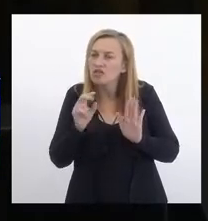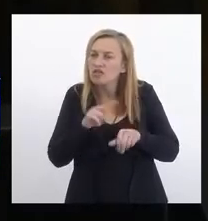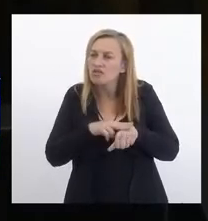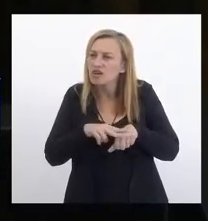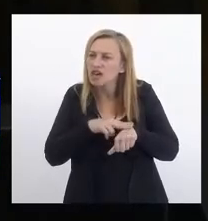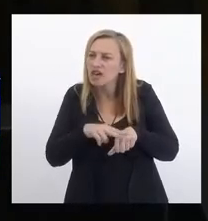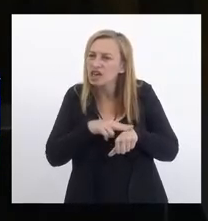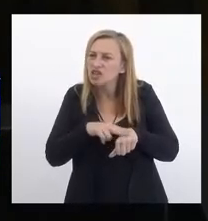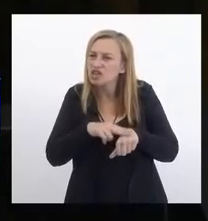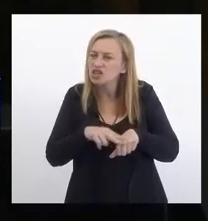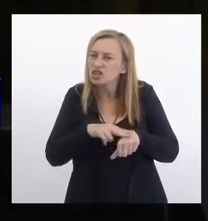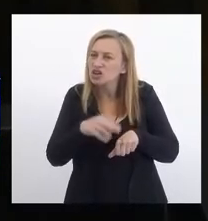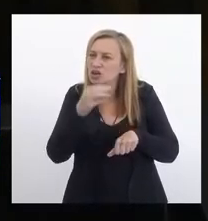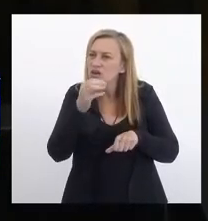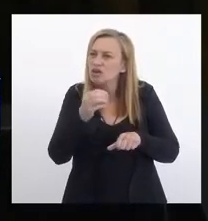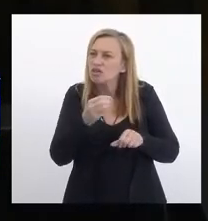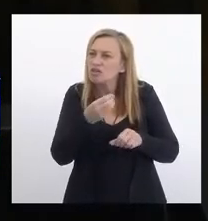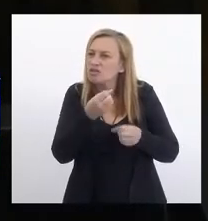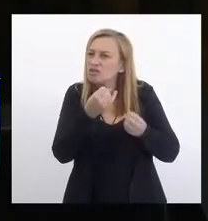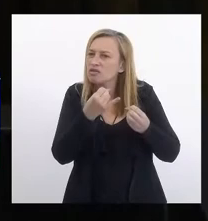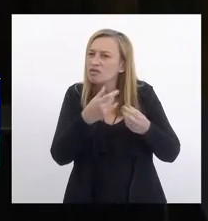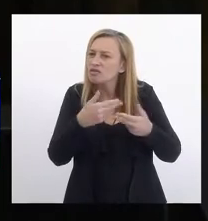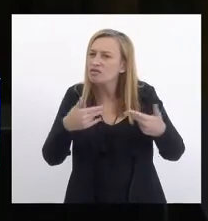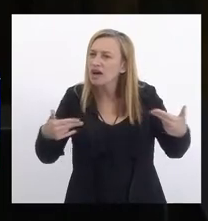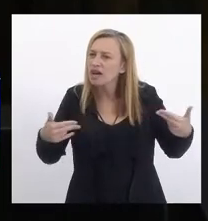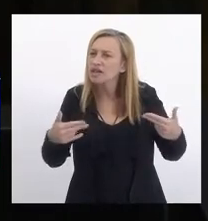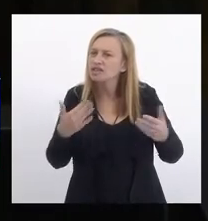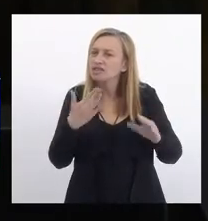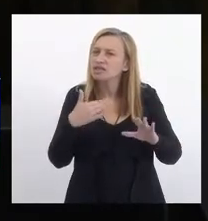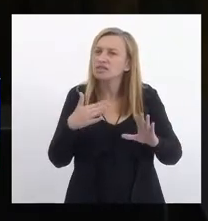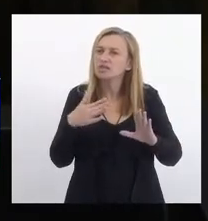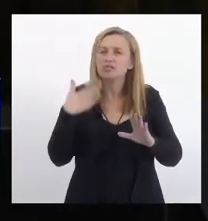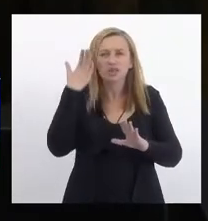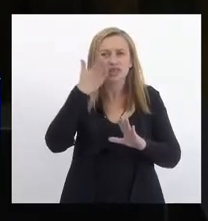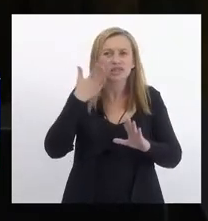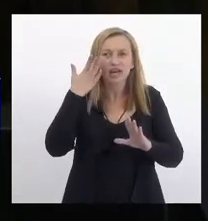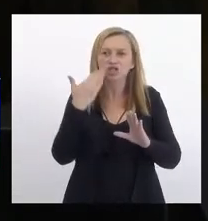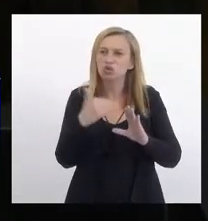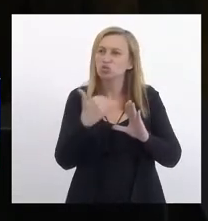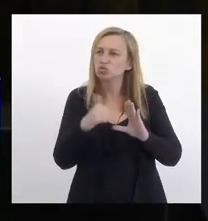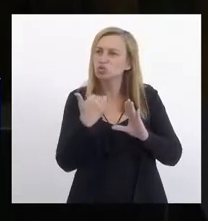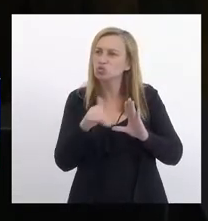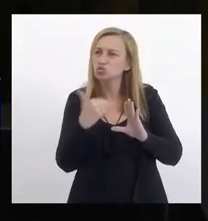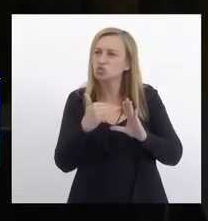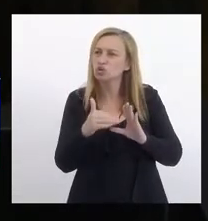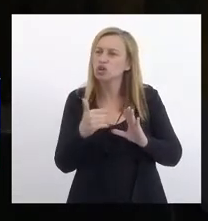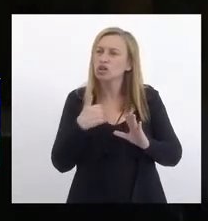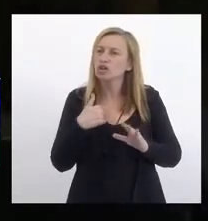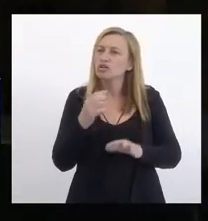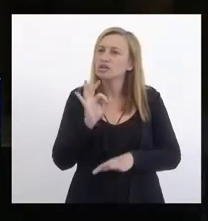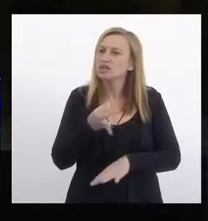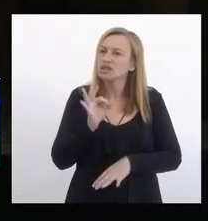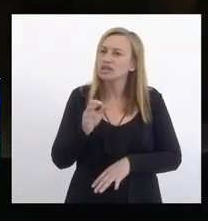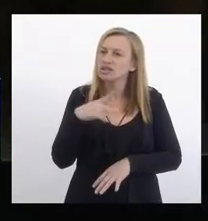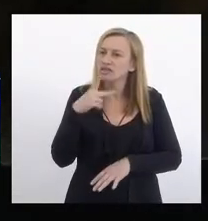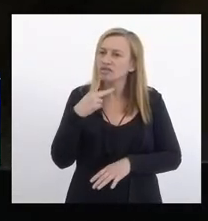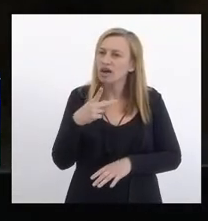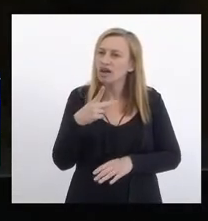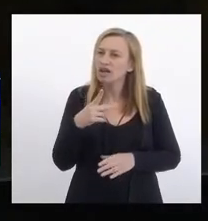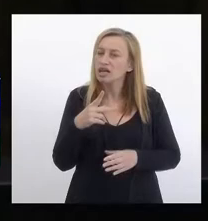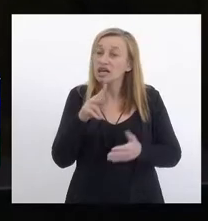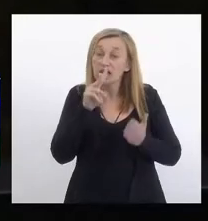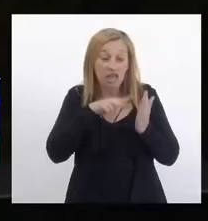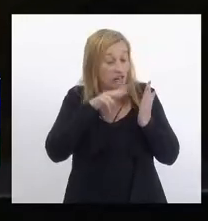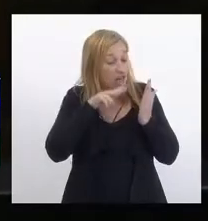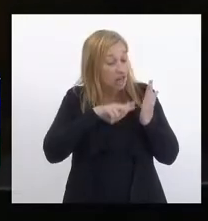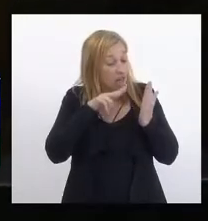de mensagens que eu recebo e que eu faço questão, e eu faço questão de ler e